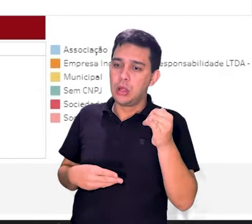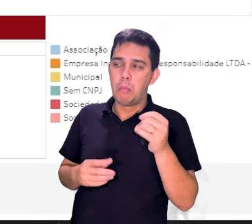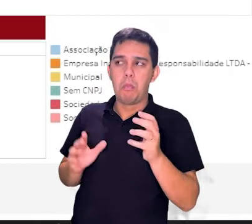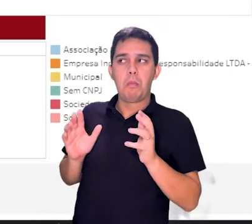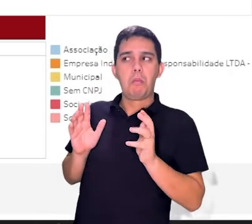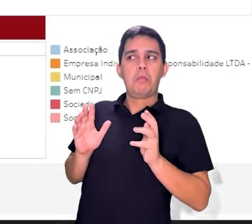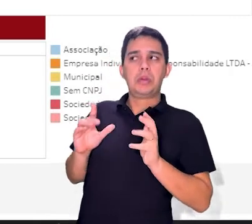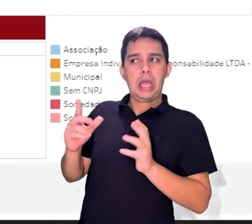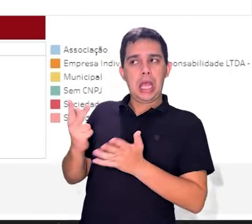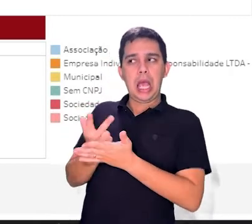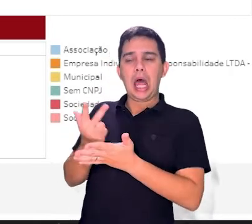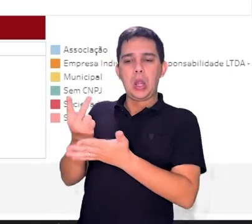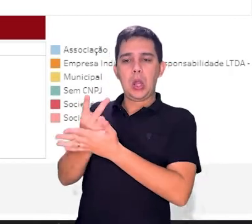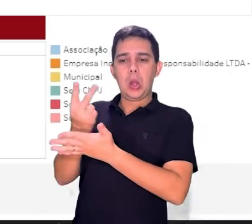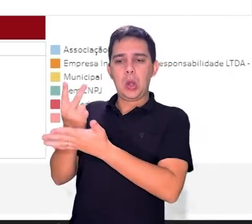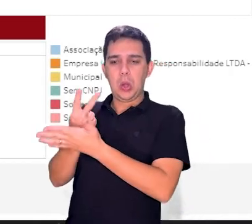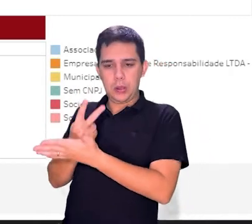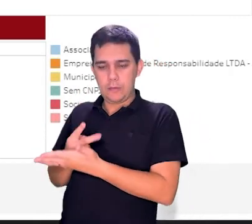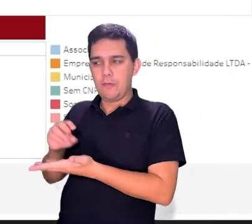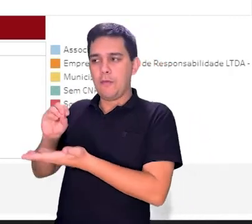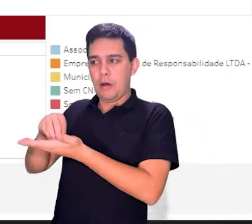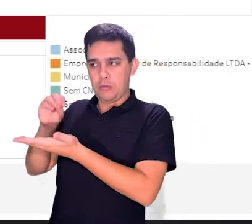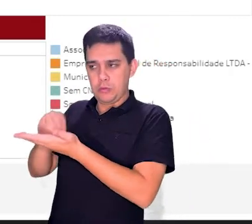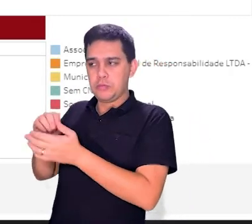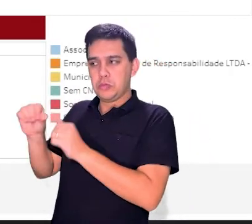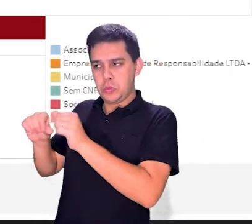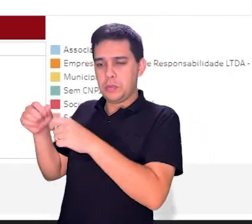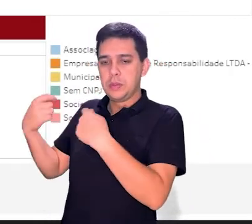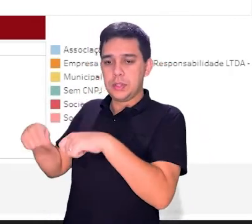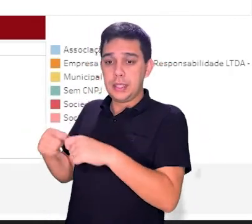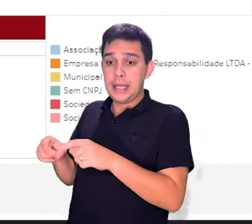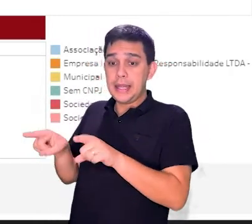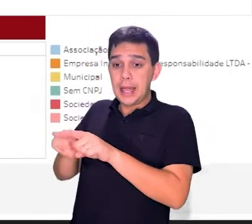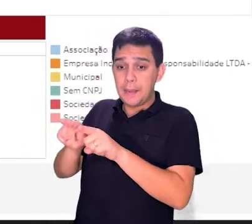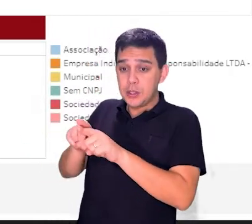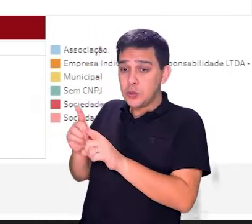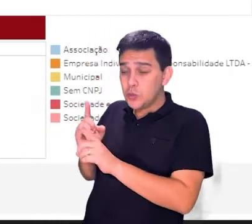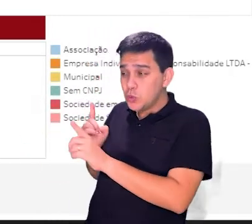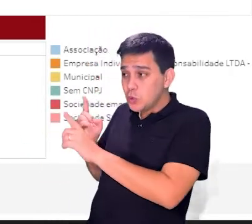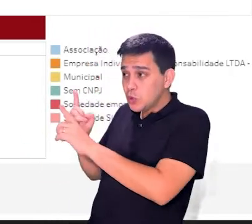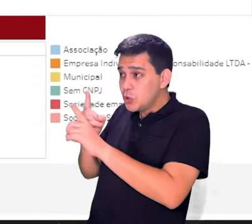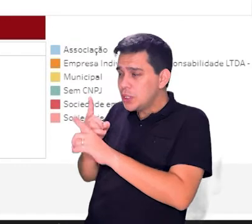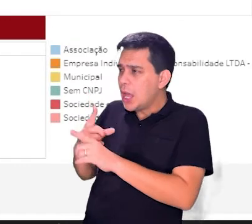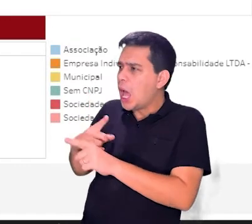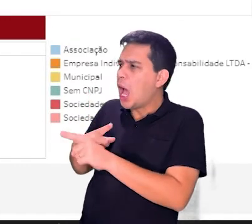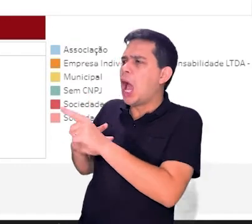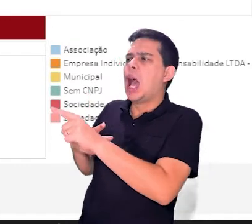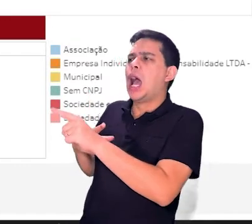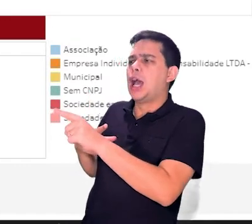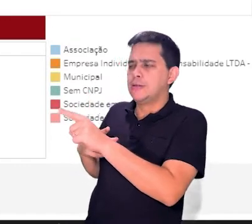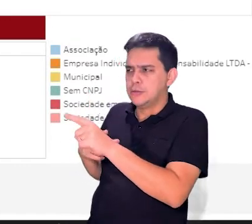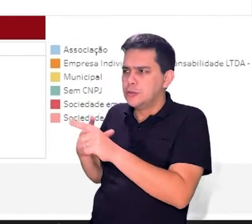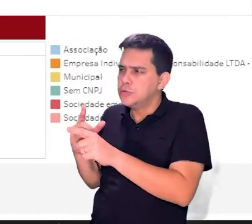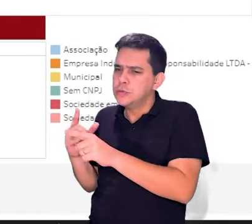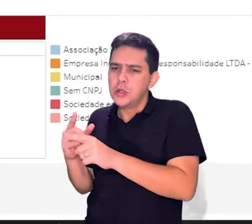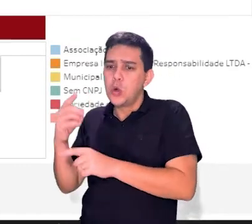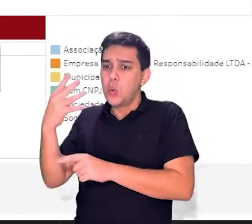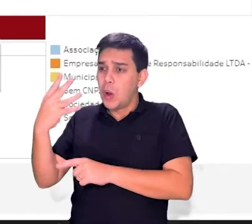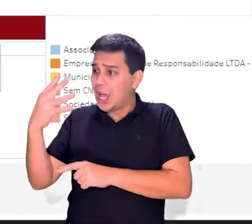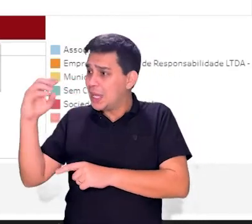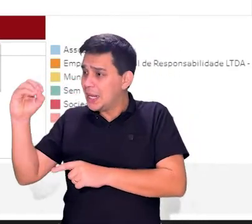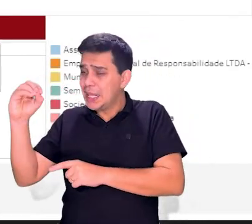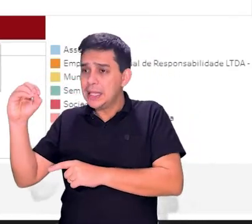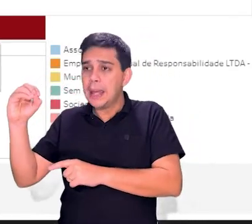estão irregulares, e temos também informações quantas delas são privadas, ou seja, 40